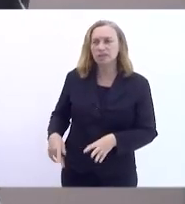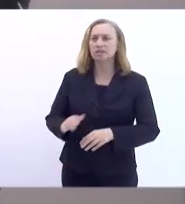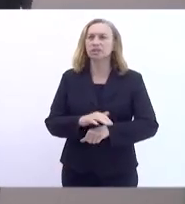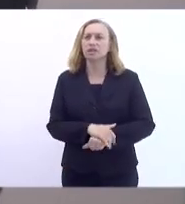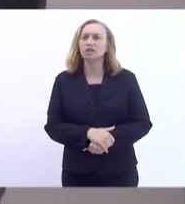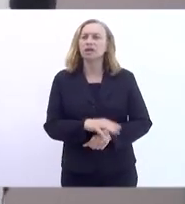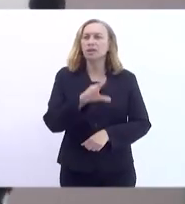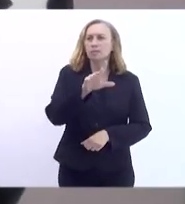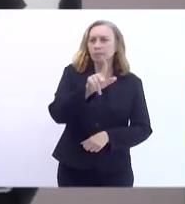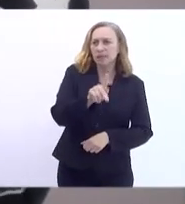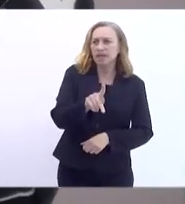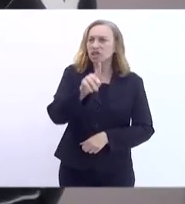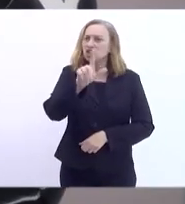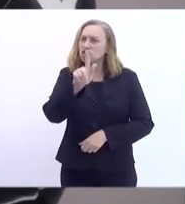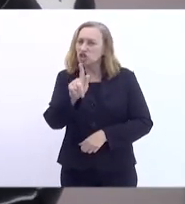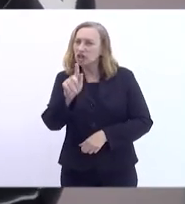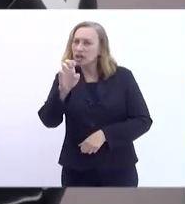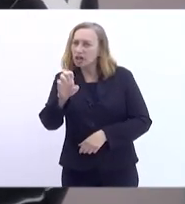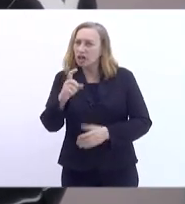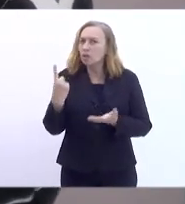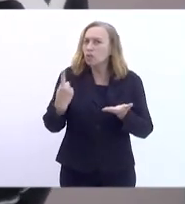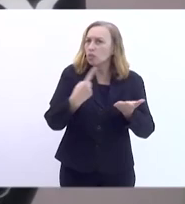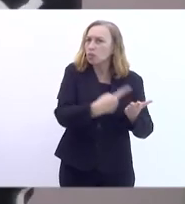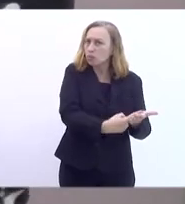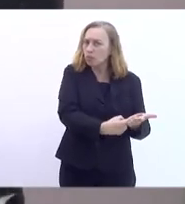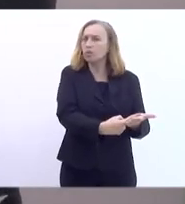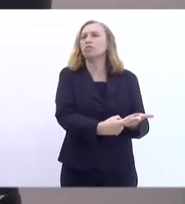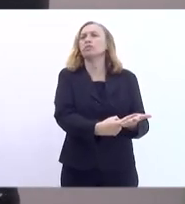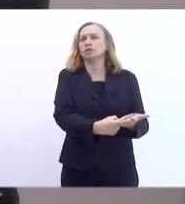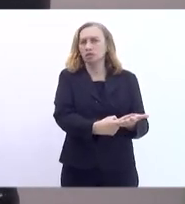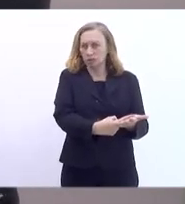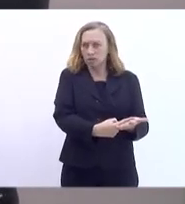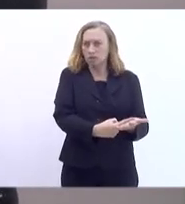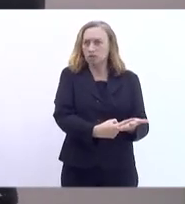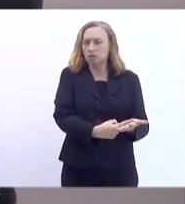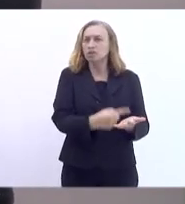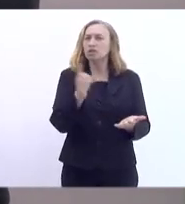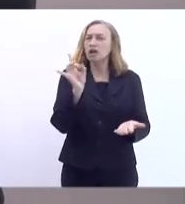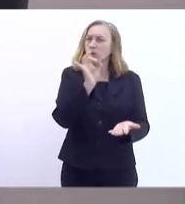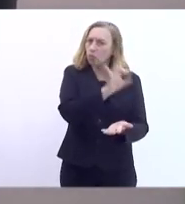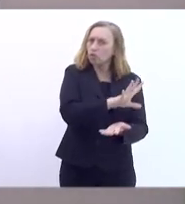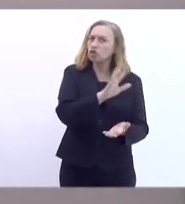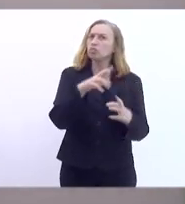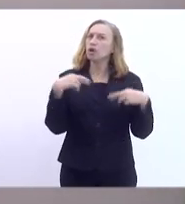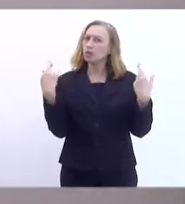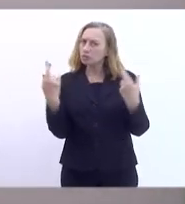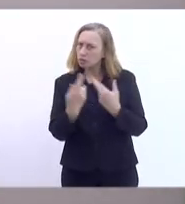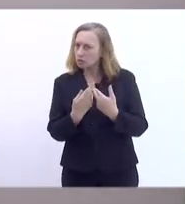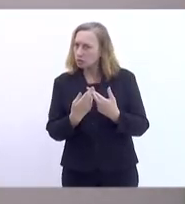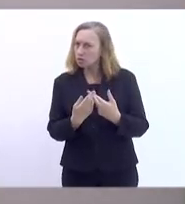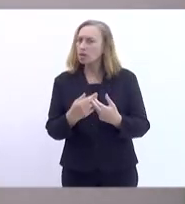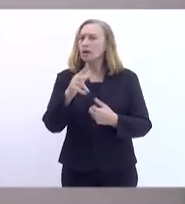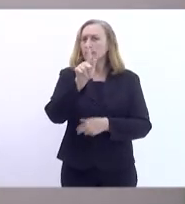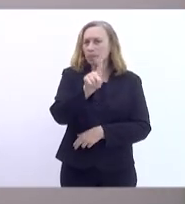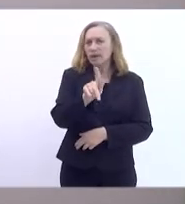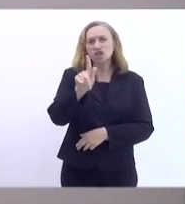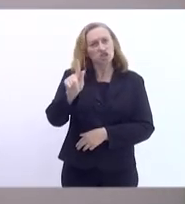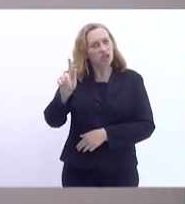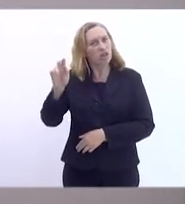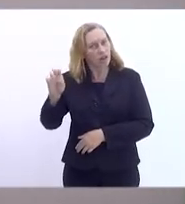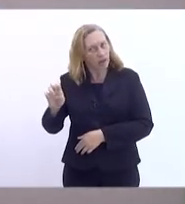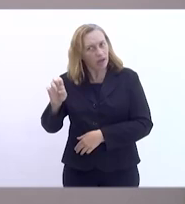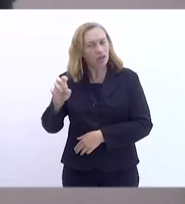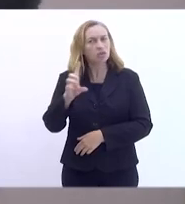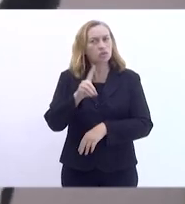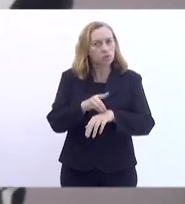abriu a pge compromisso que foi compromisso firmado na última reunião de que é PG Doutor